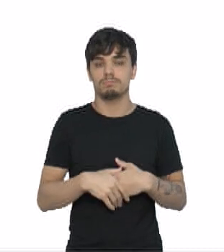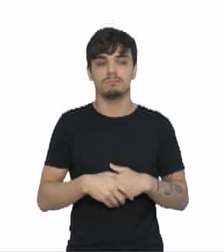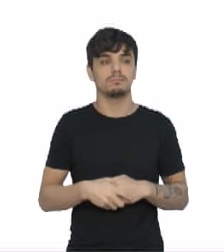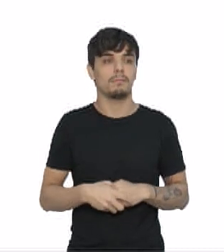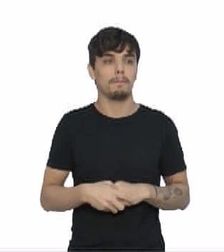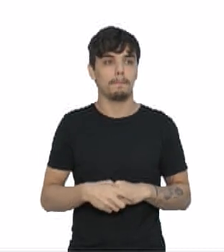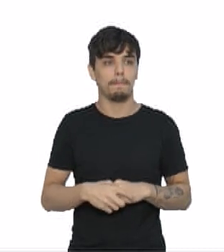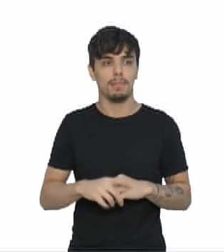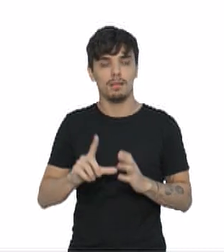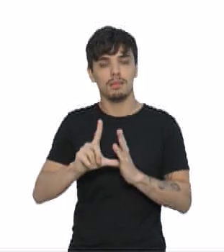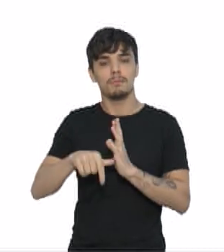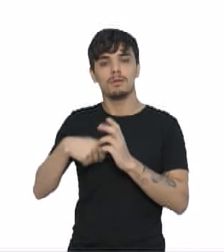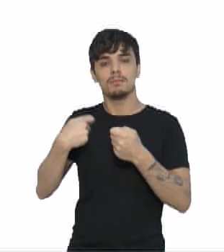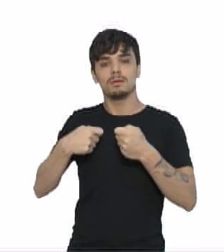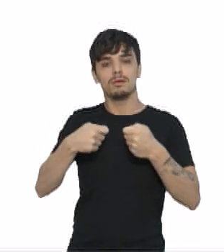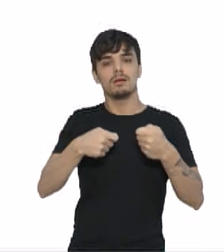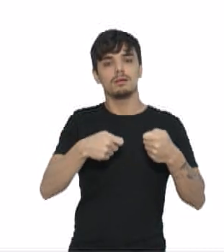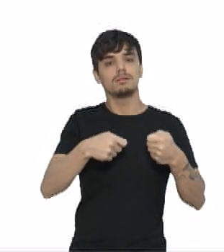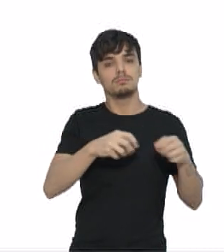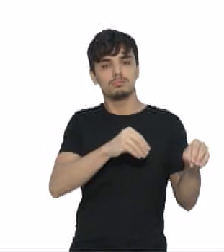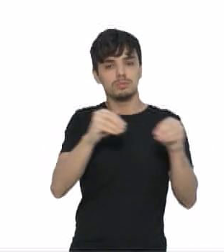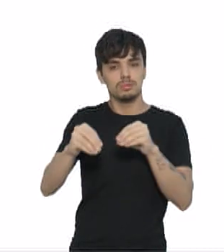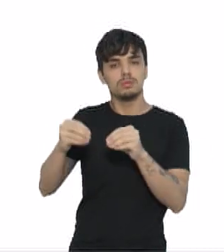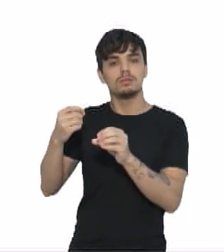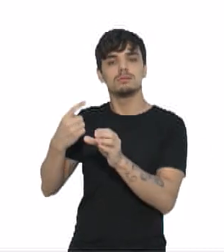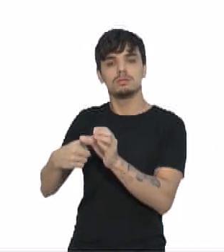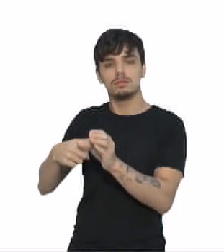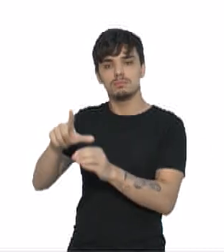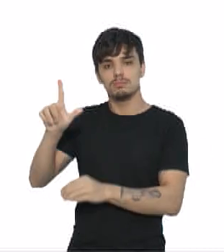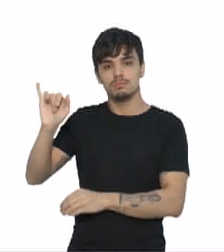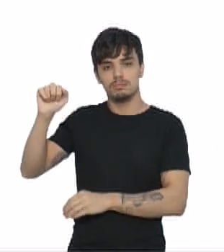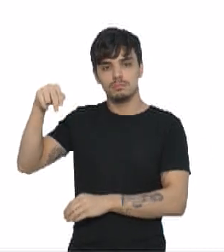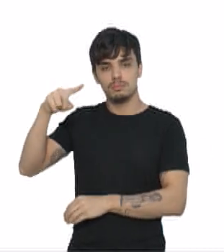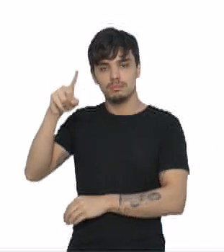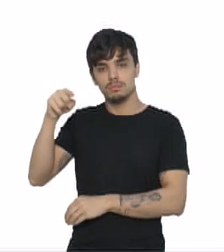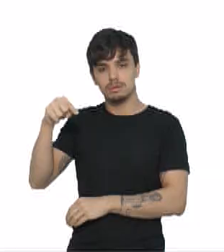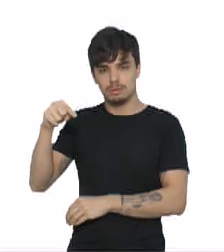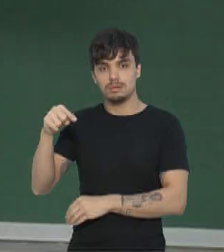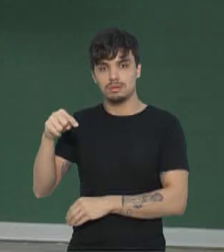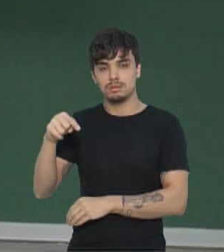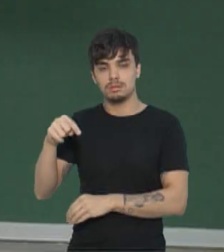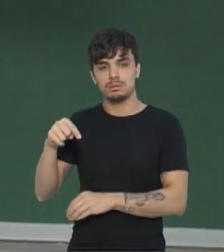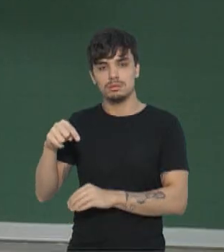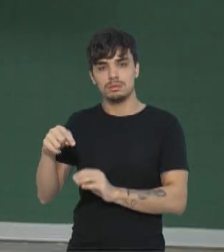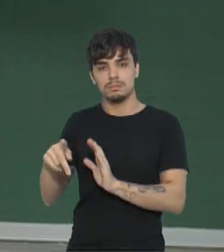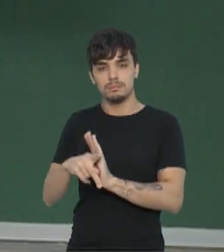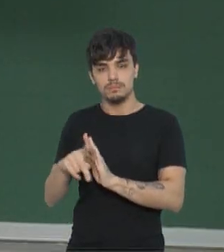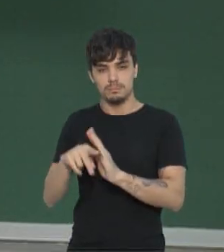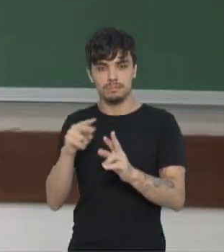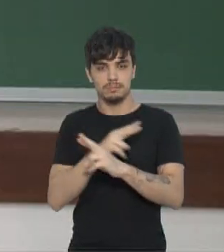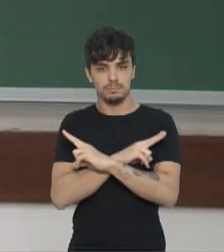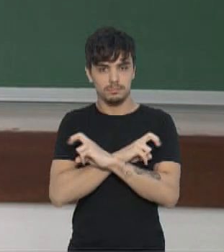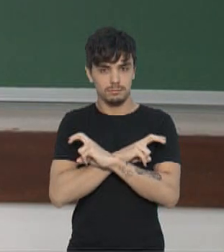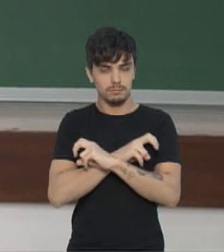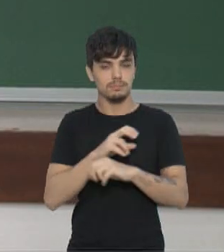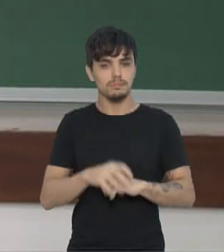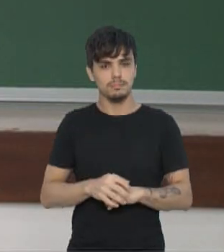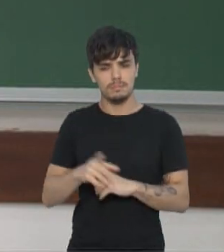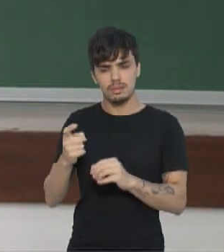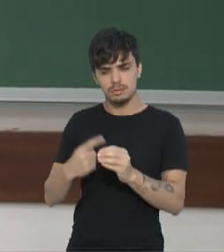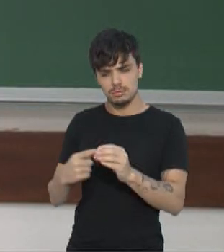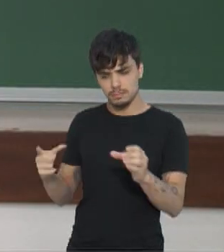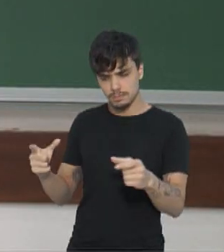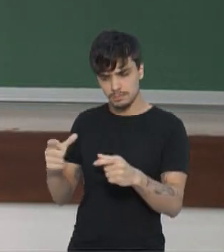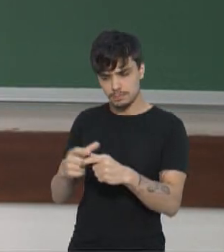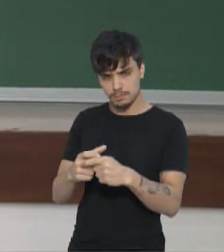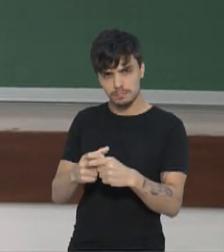Depois teve que se mudar para Leeds, também na Austrália. Mas lá era uma cidade menor. Cidade